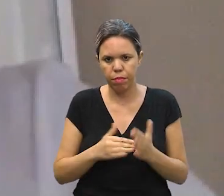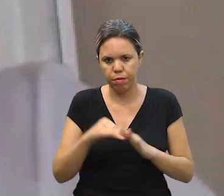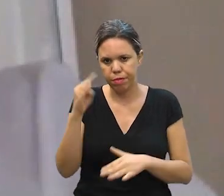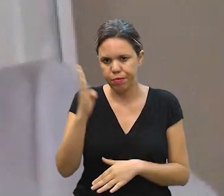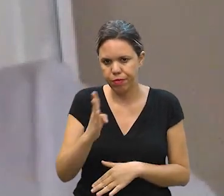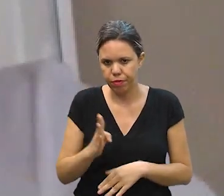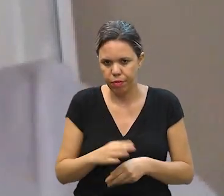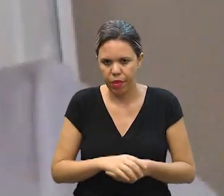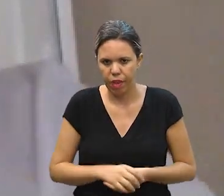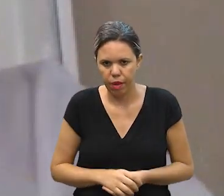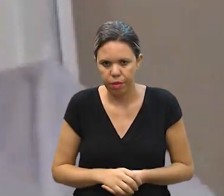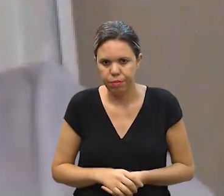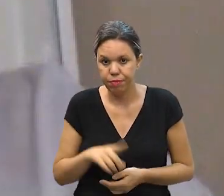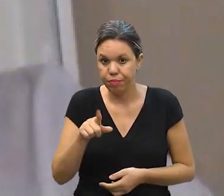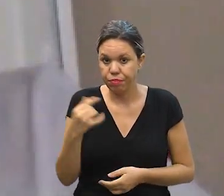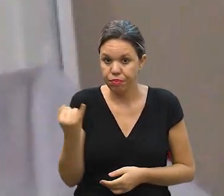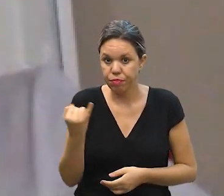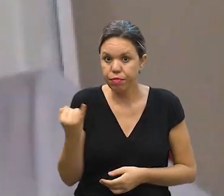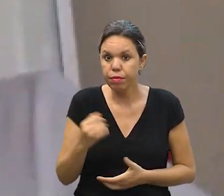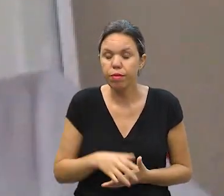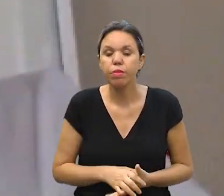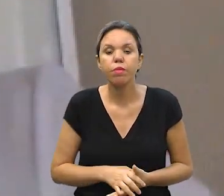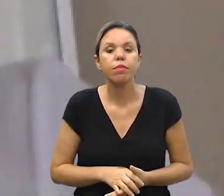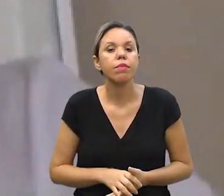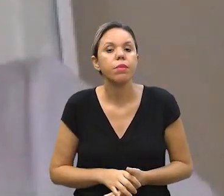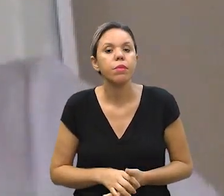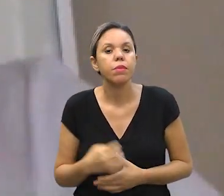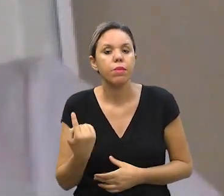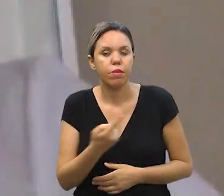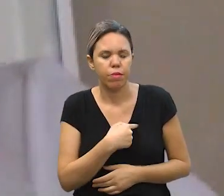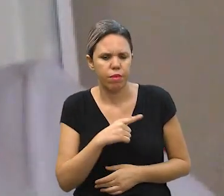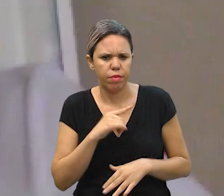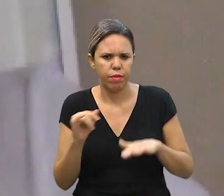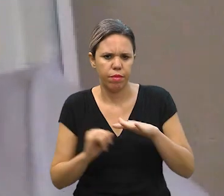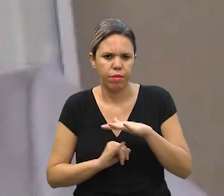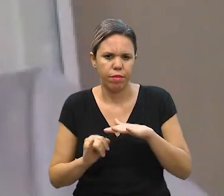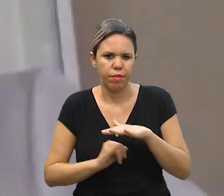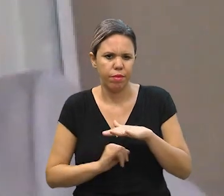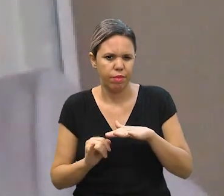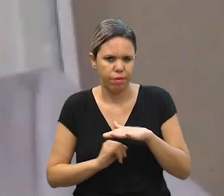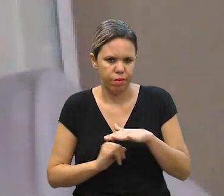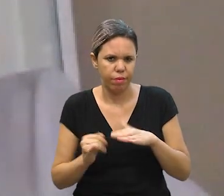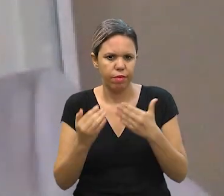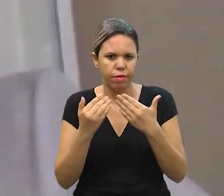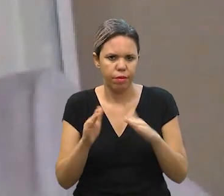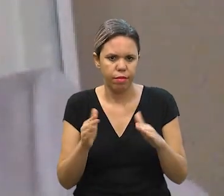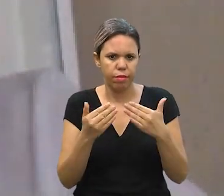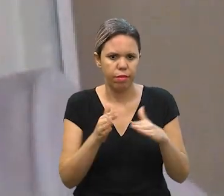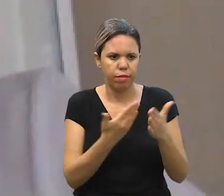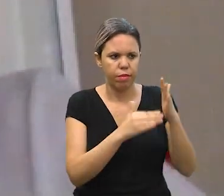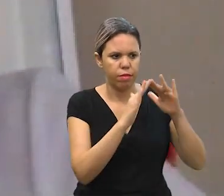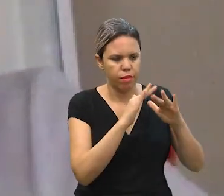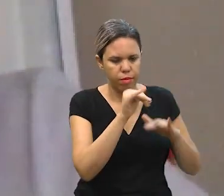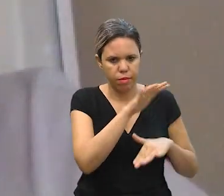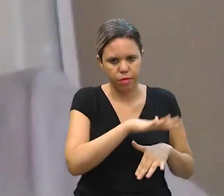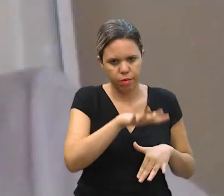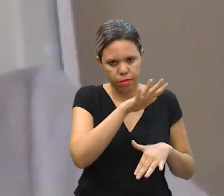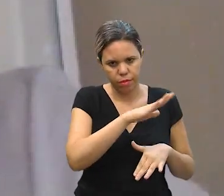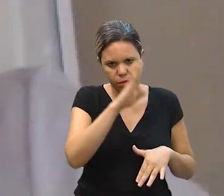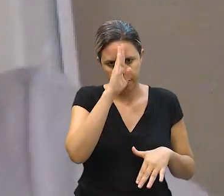escolar brasileiro. Isso é importantíssimo, porque nós temos instituições abrindo